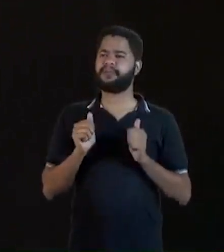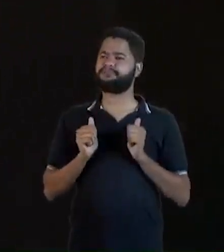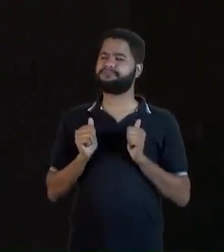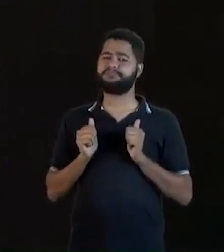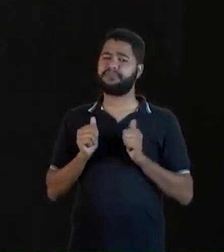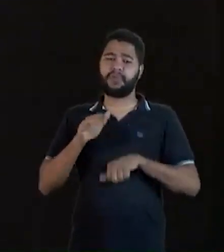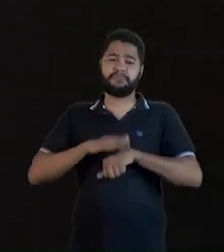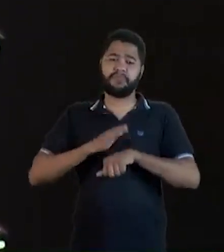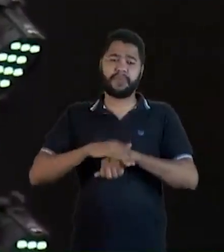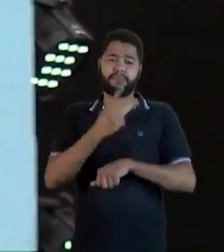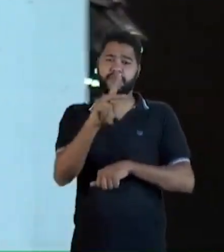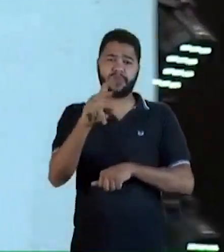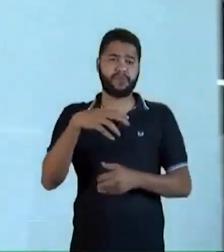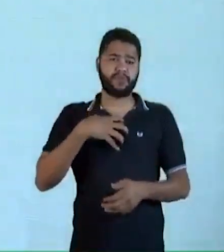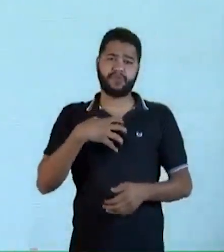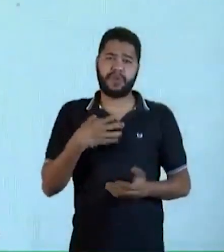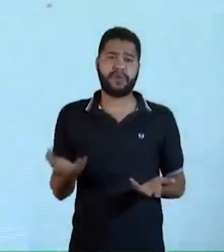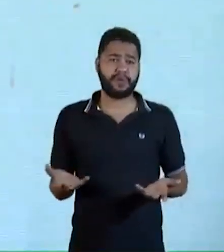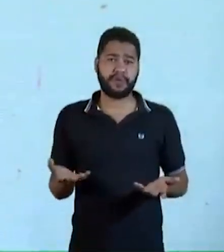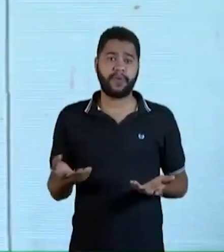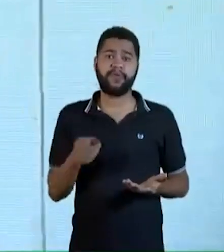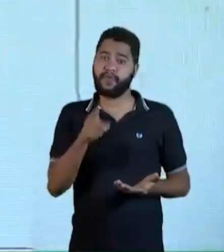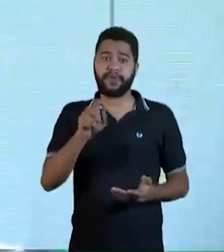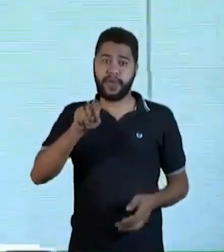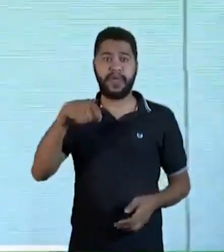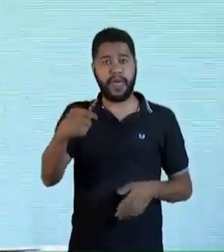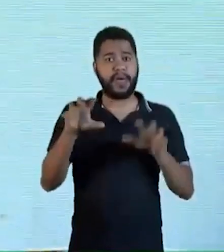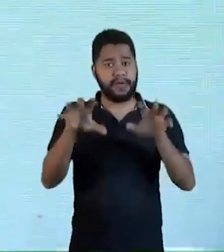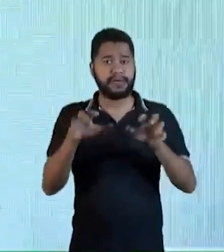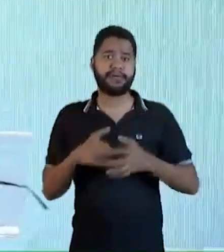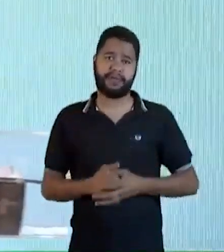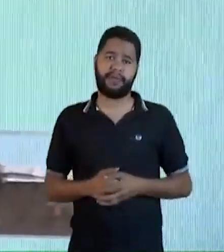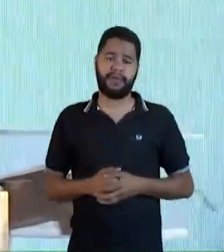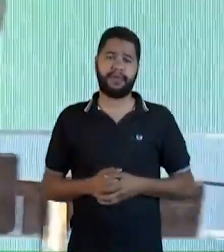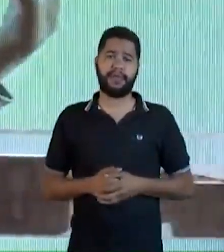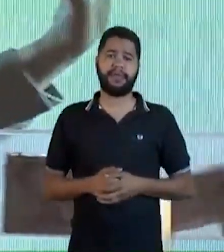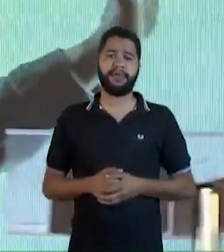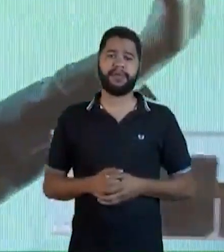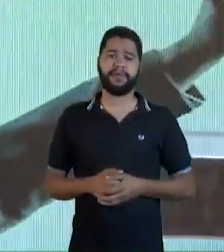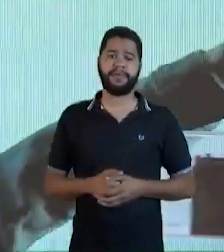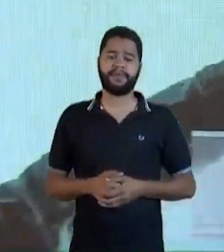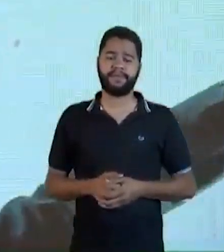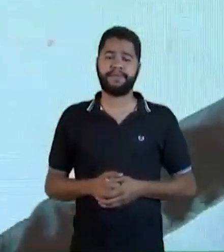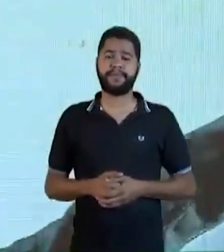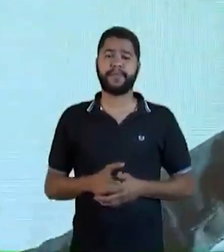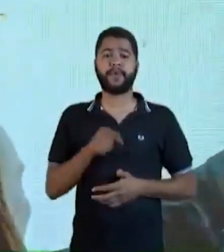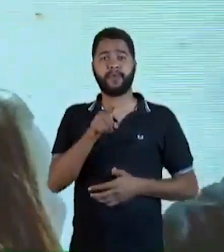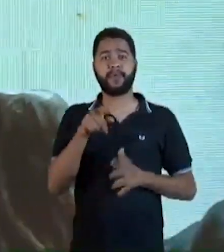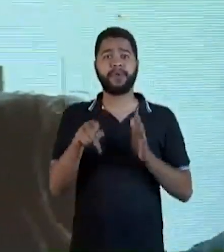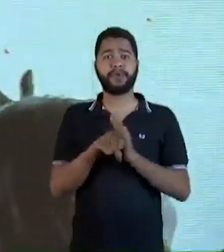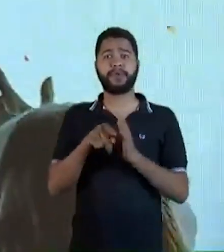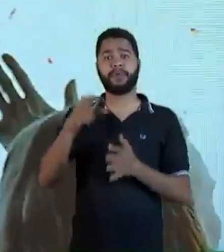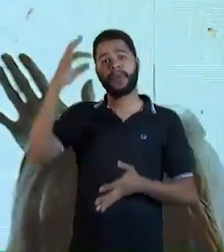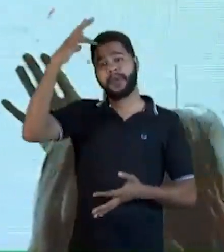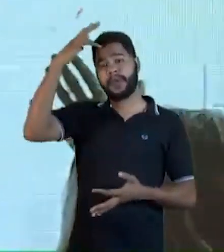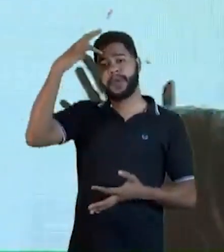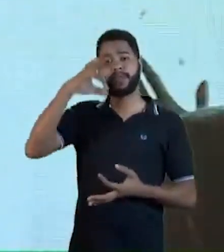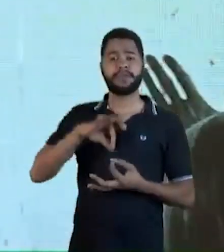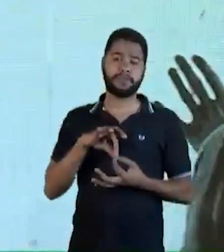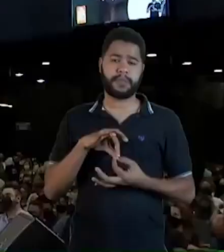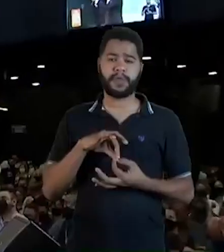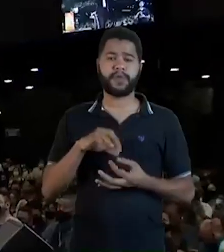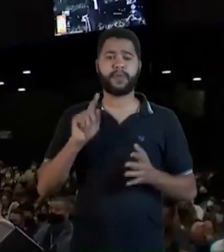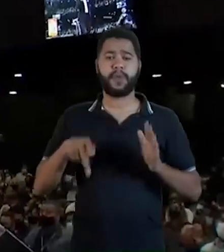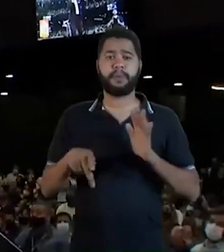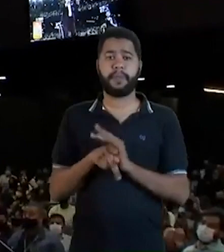sua Esse é o seu jeito sua alma você é assim e você é um espírito esse